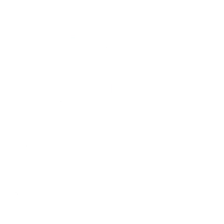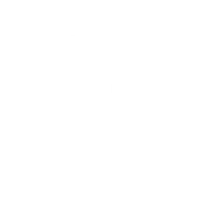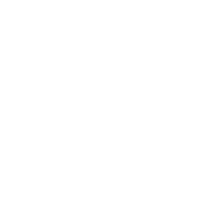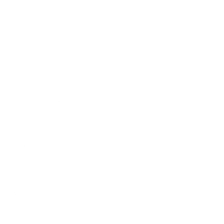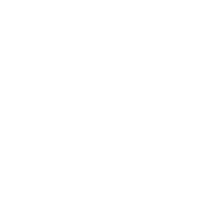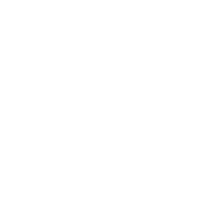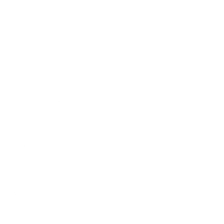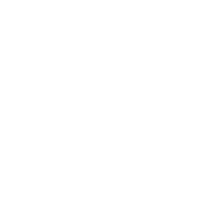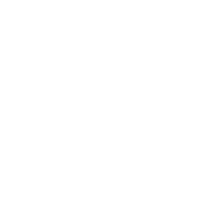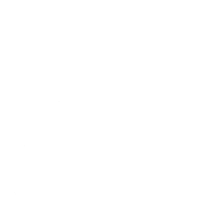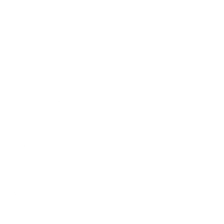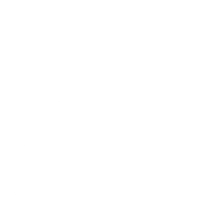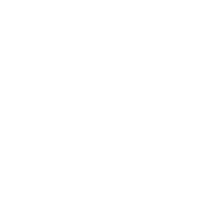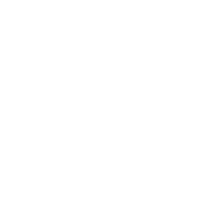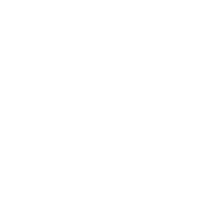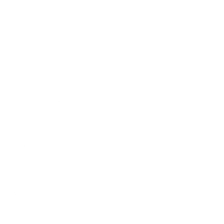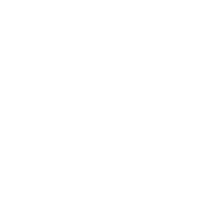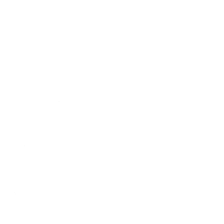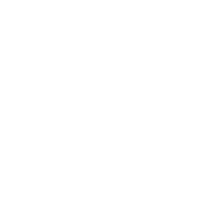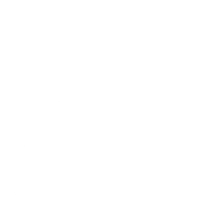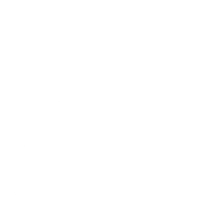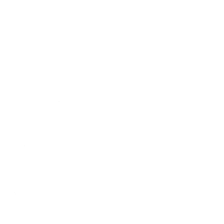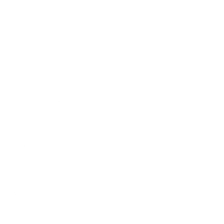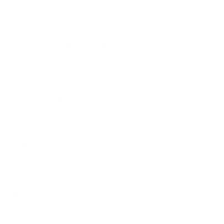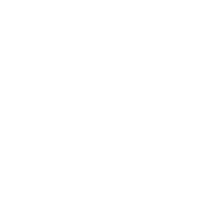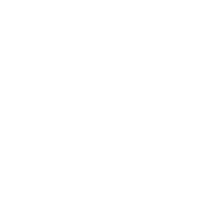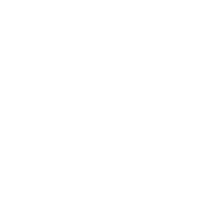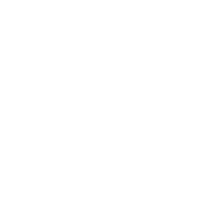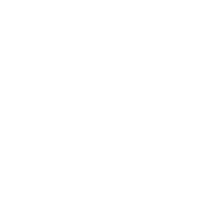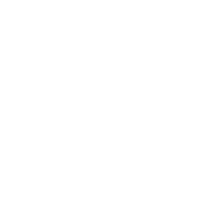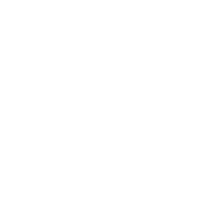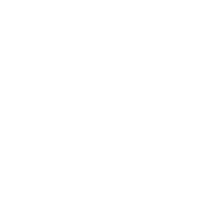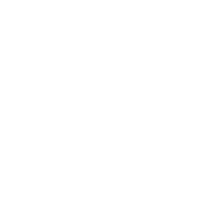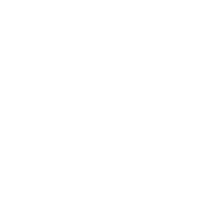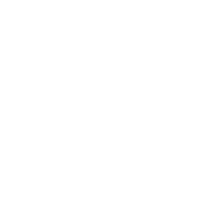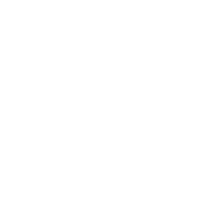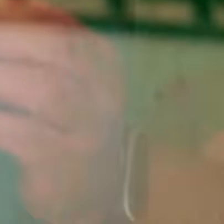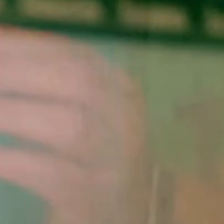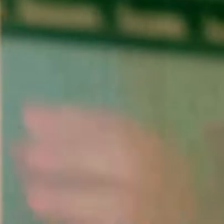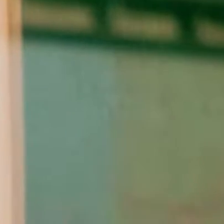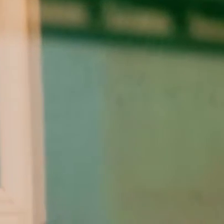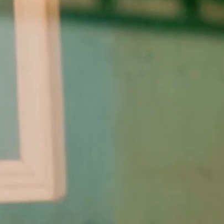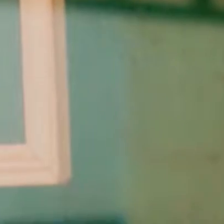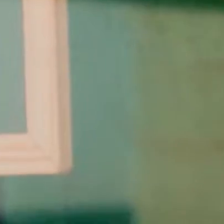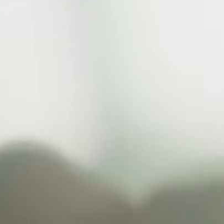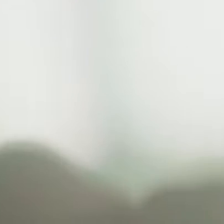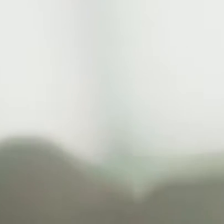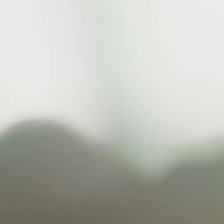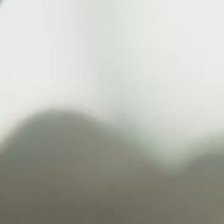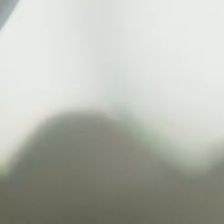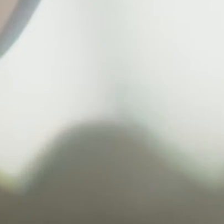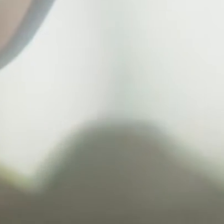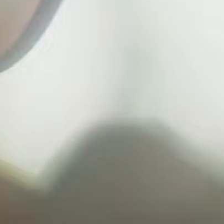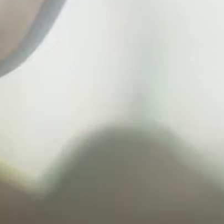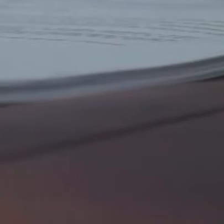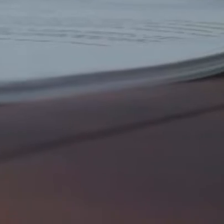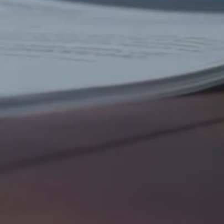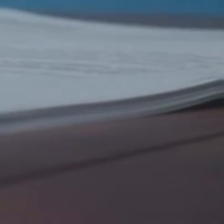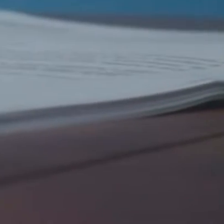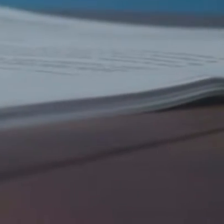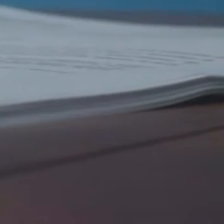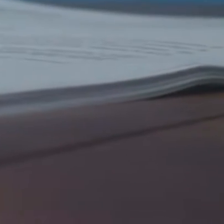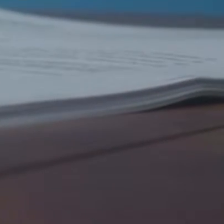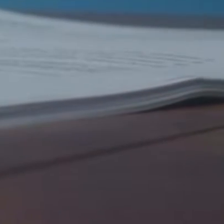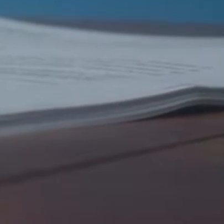gente de MS. Desde o início da pandemia, a